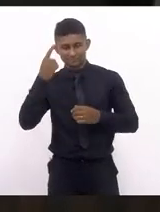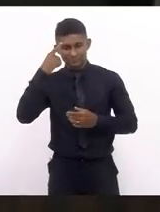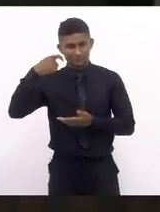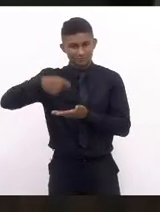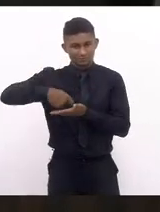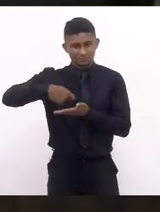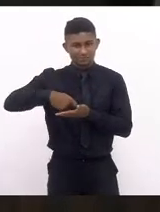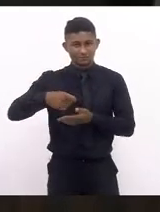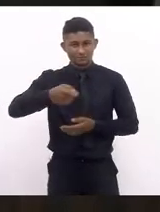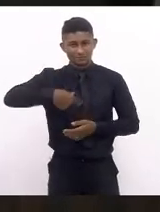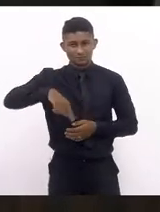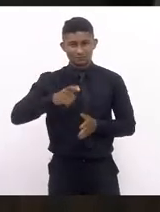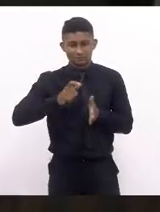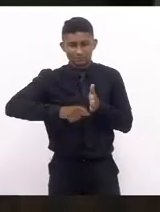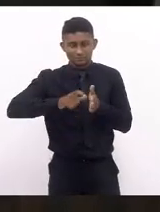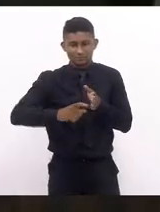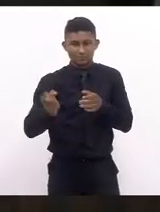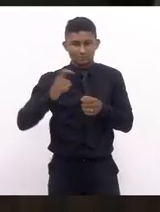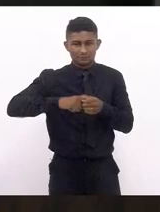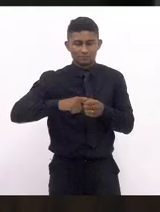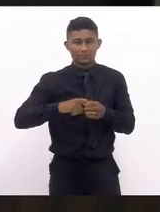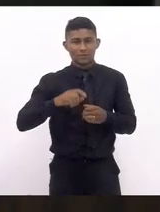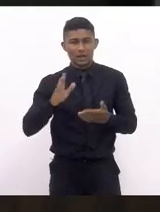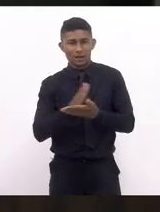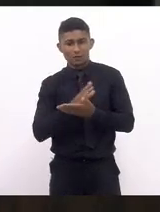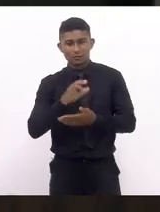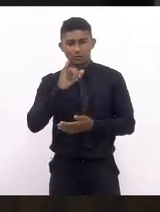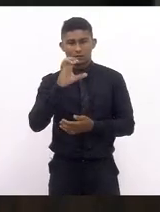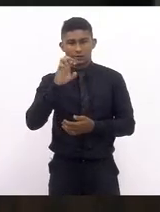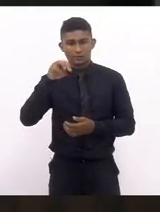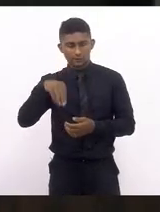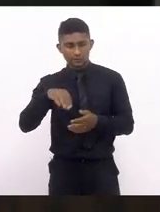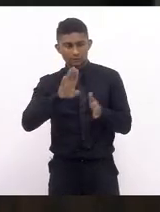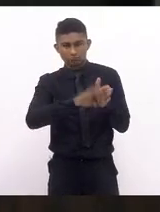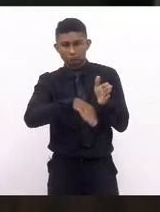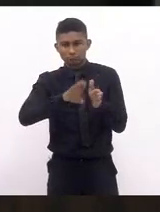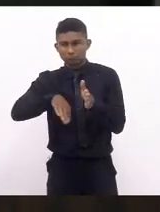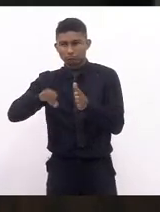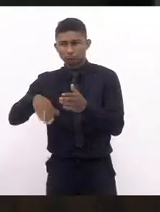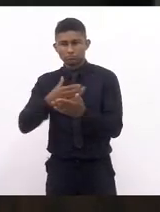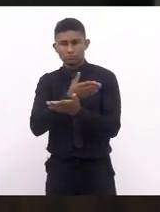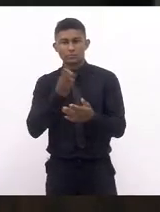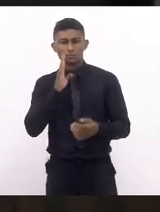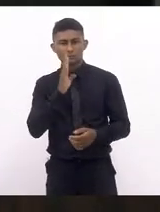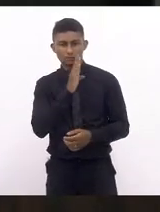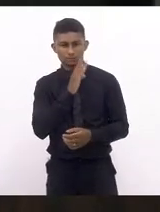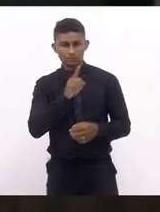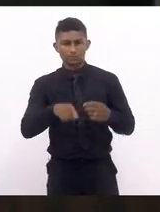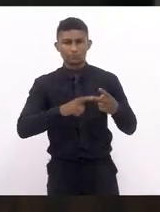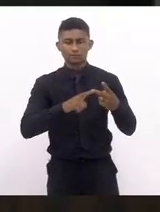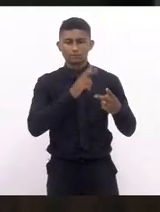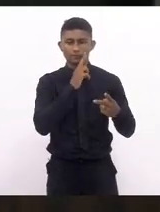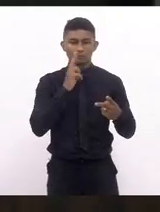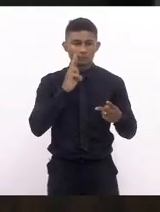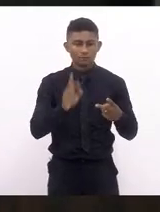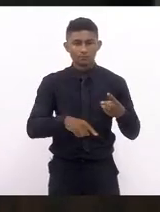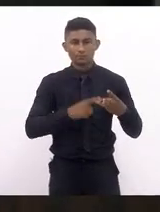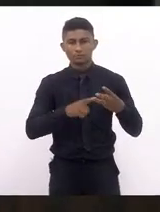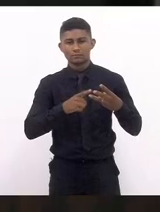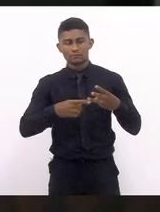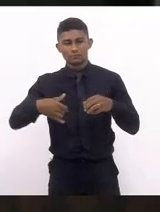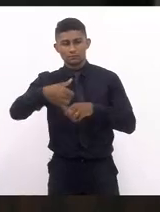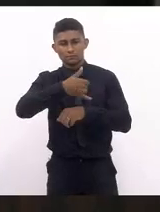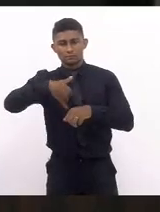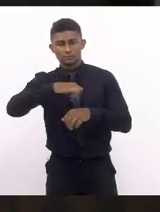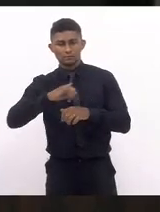ou reduzimos alíquota de ICMS em vários setores foi assim que os Atacadistas setor de bares e restaurantes concurso de querosene de